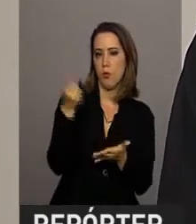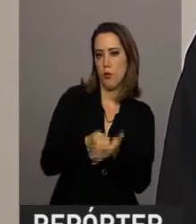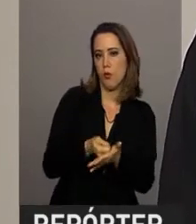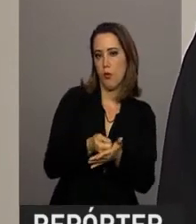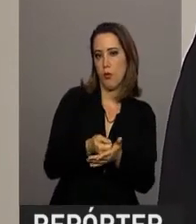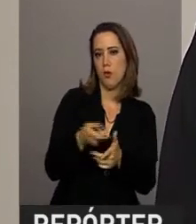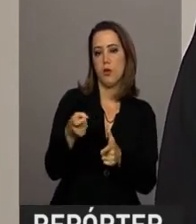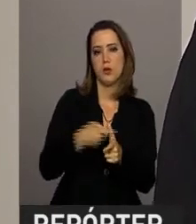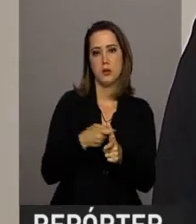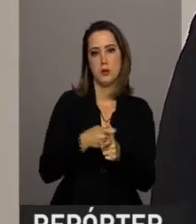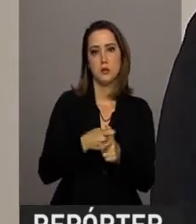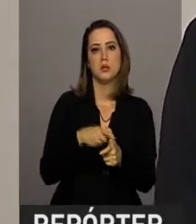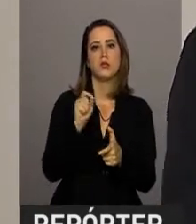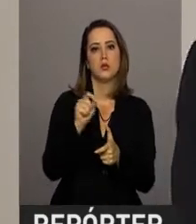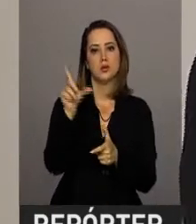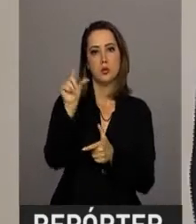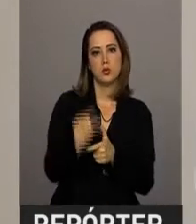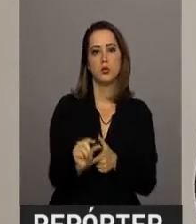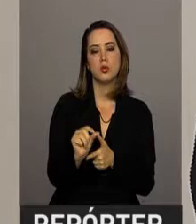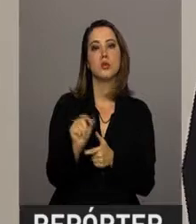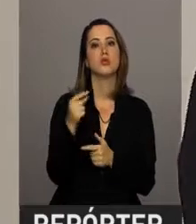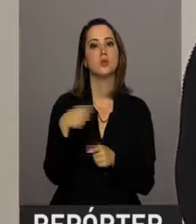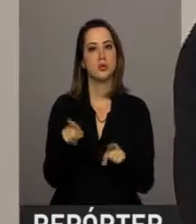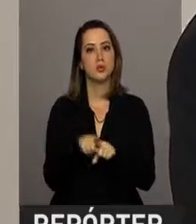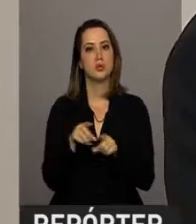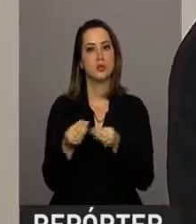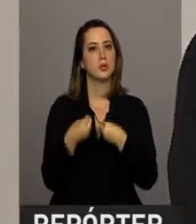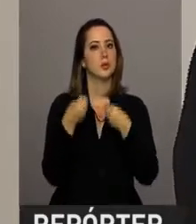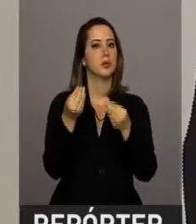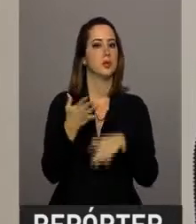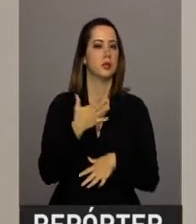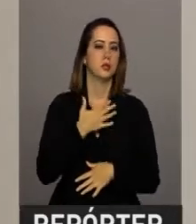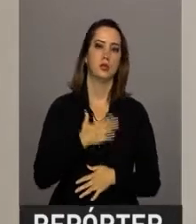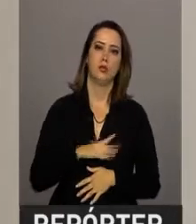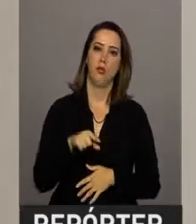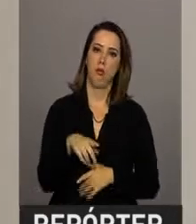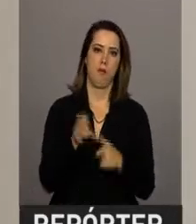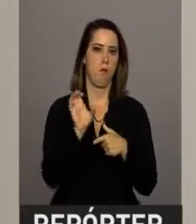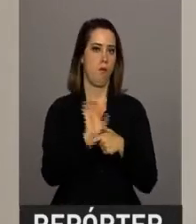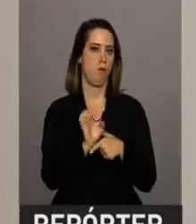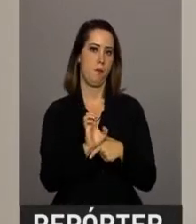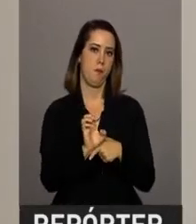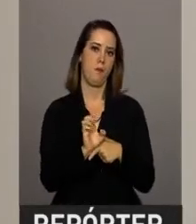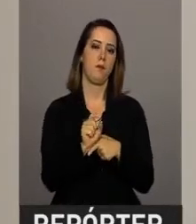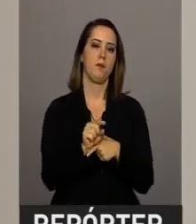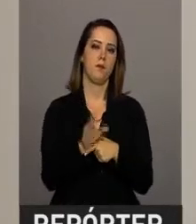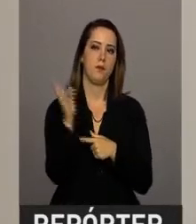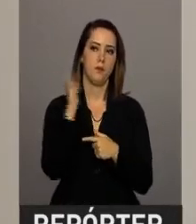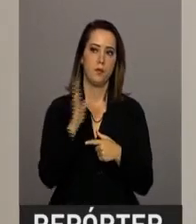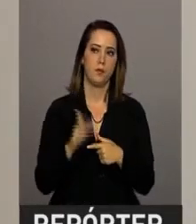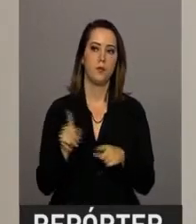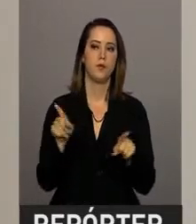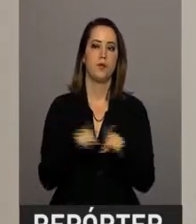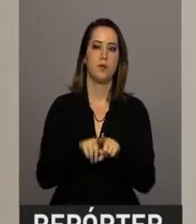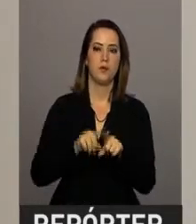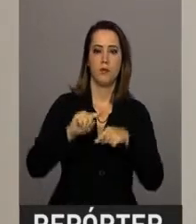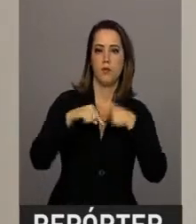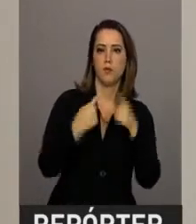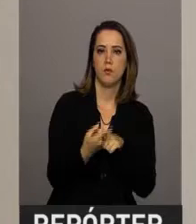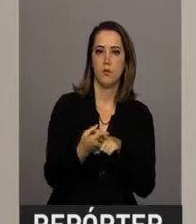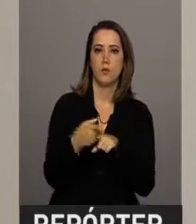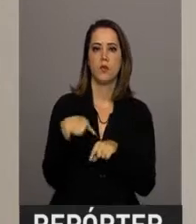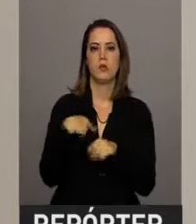a sensivelmente e dando por assim dizer um grande respiro para os estados brasileiros em contrapartida